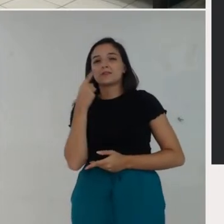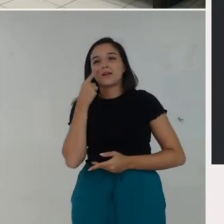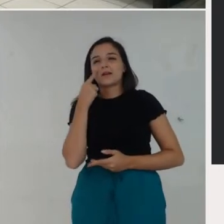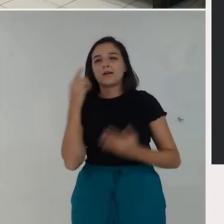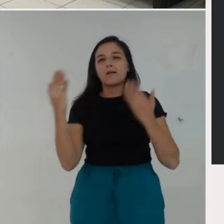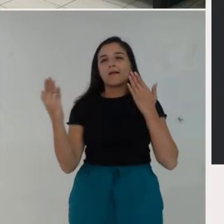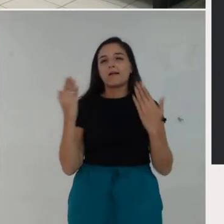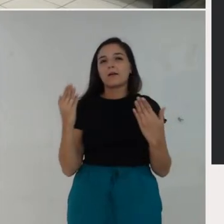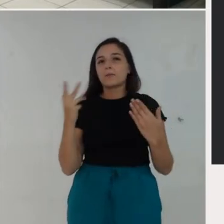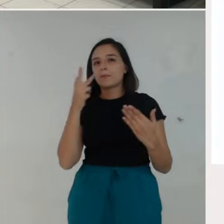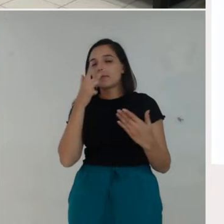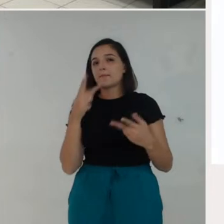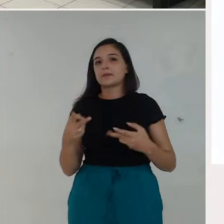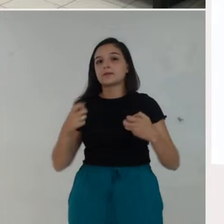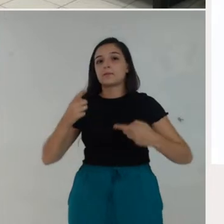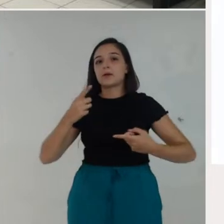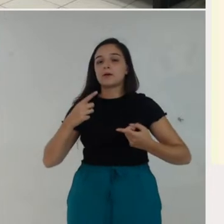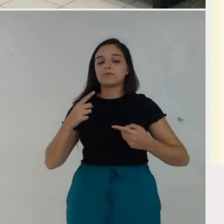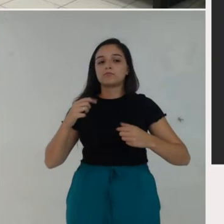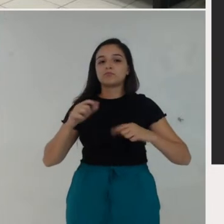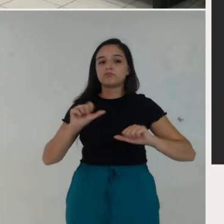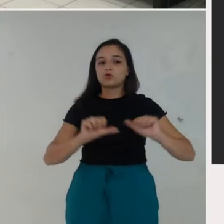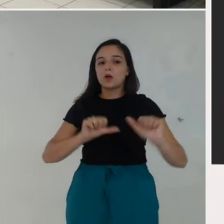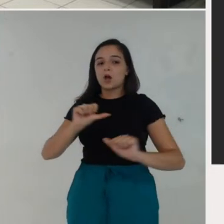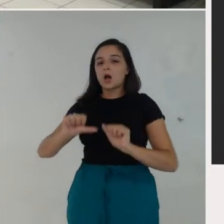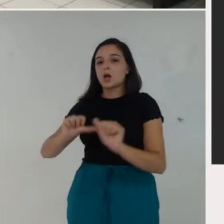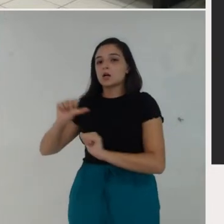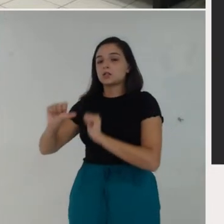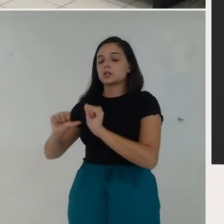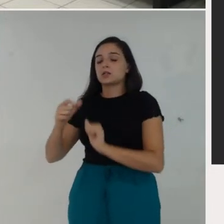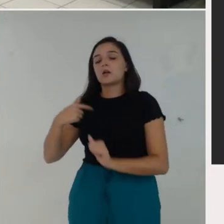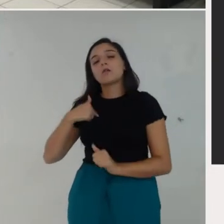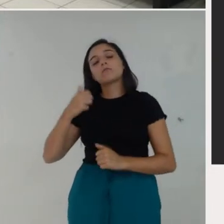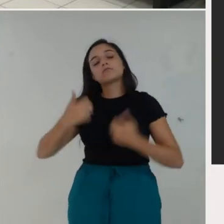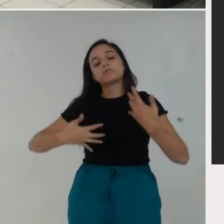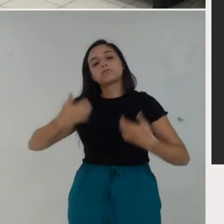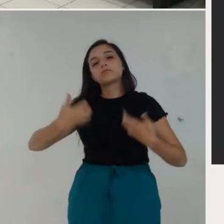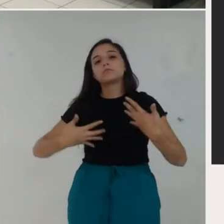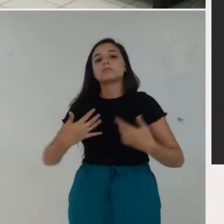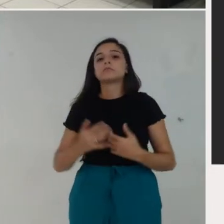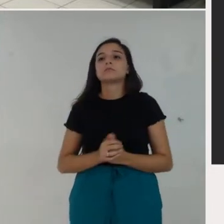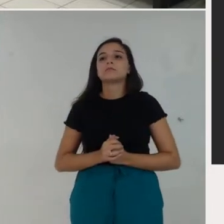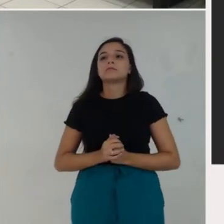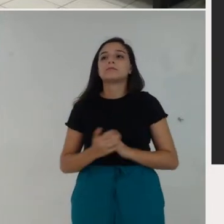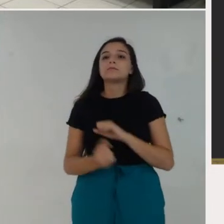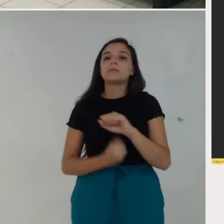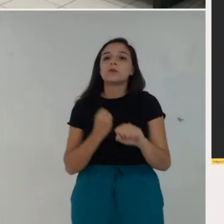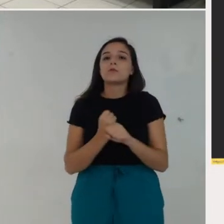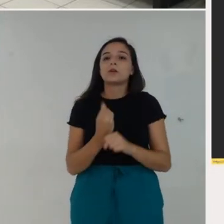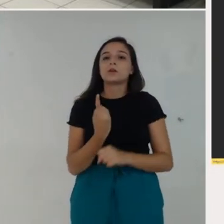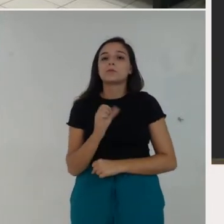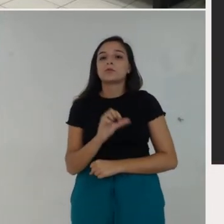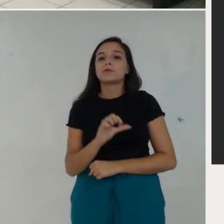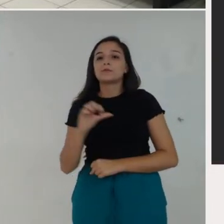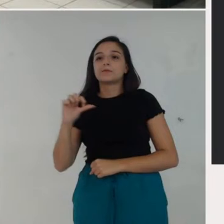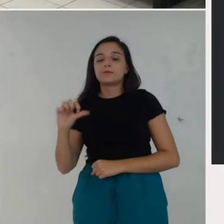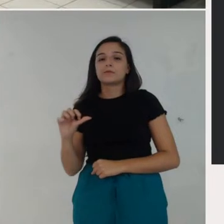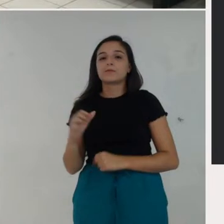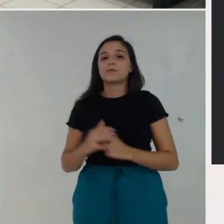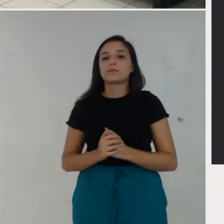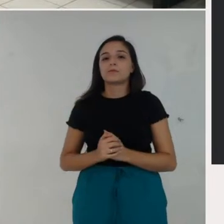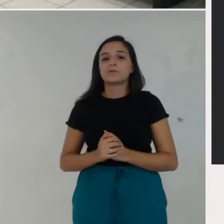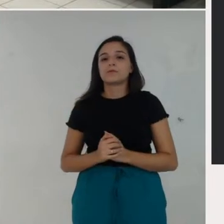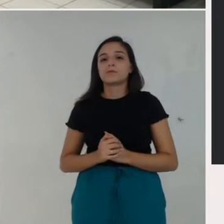uma ideia das mudanças, né? Enquanto eu vou falando aqui, né? Então, até 1999, a revista